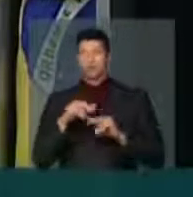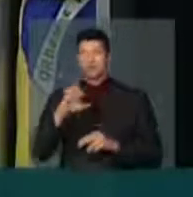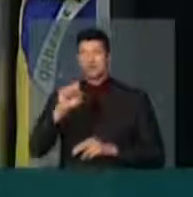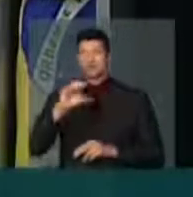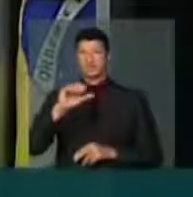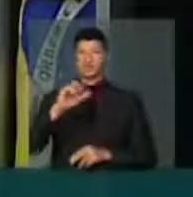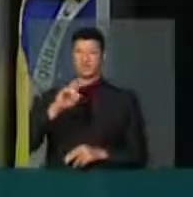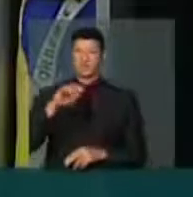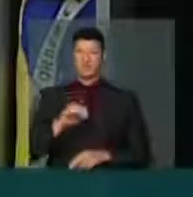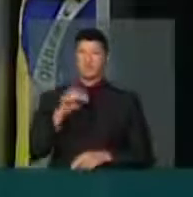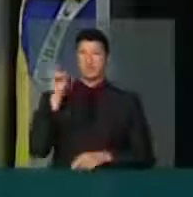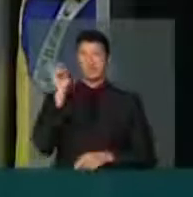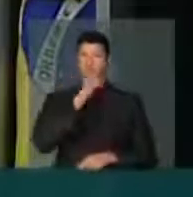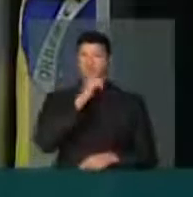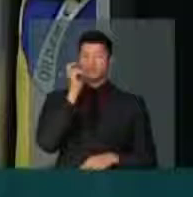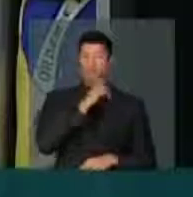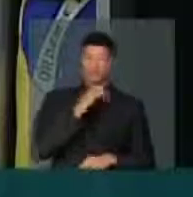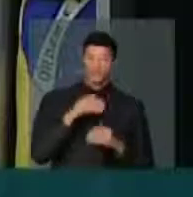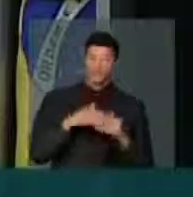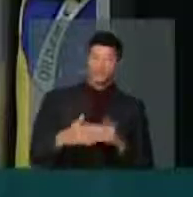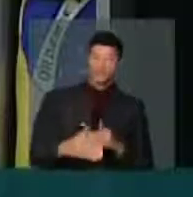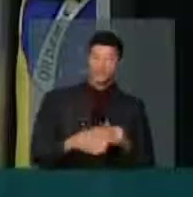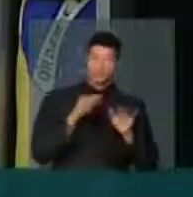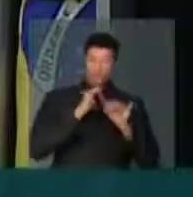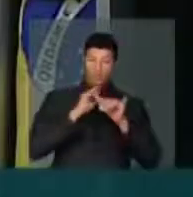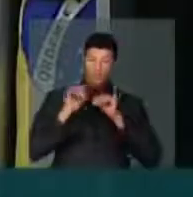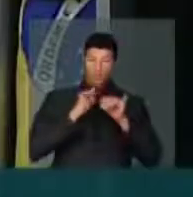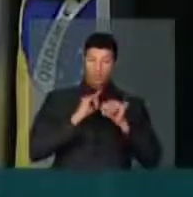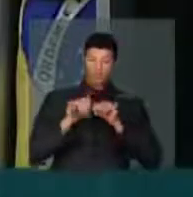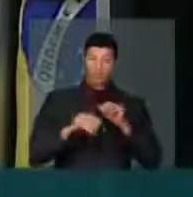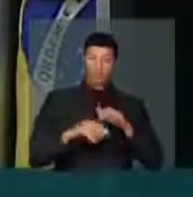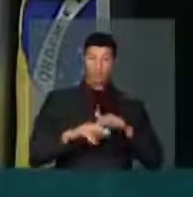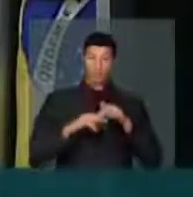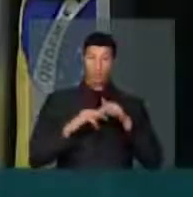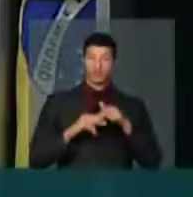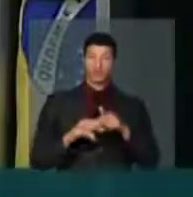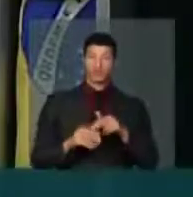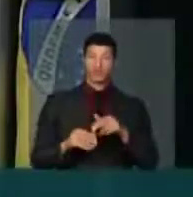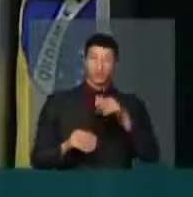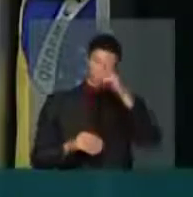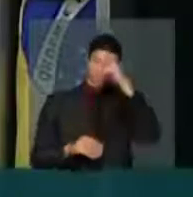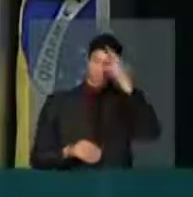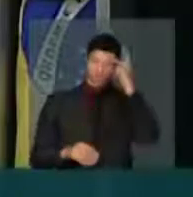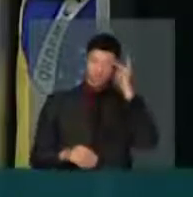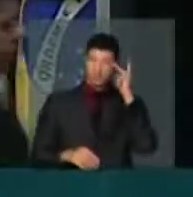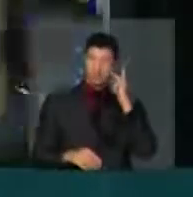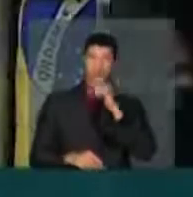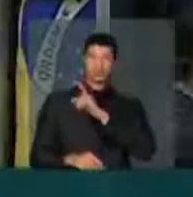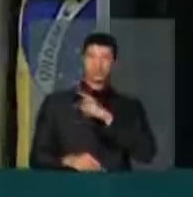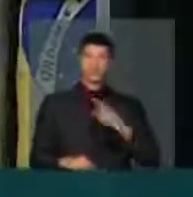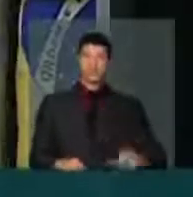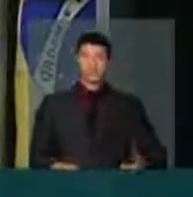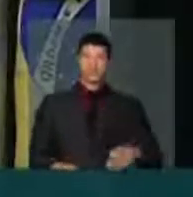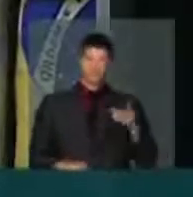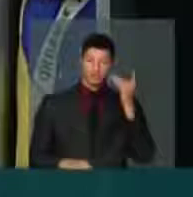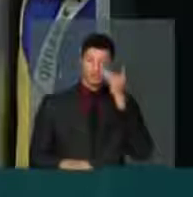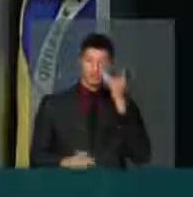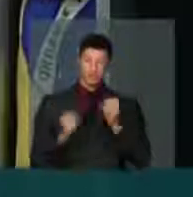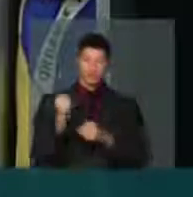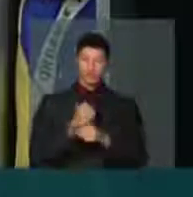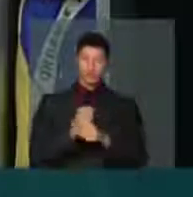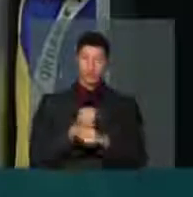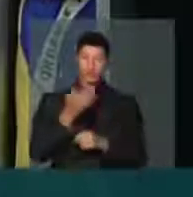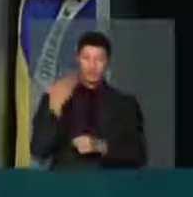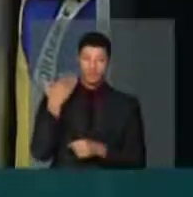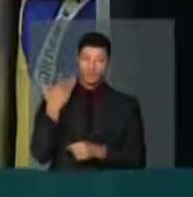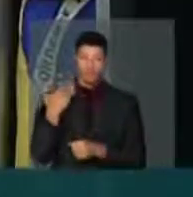escárnio, pela mentira contada pela candidata a presidente na campanha do ano